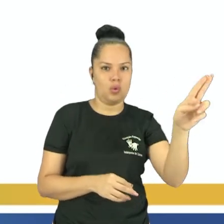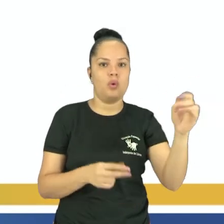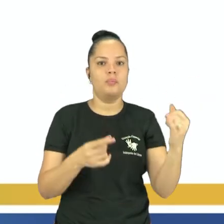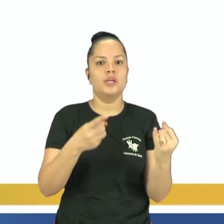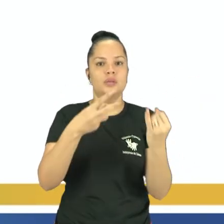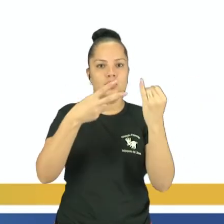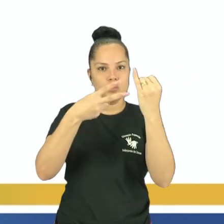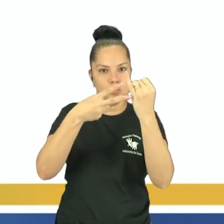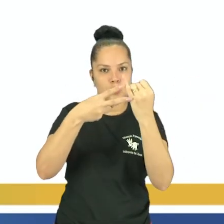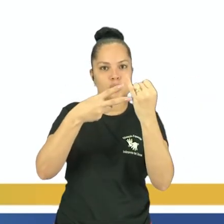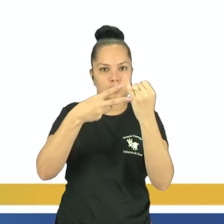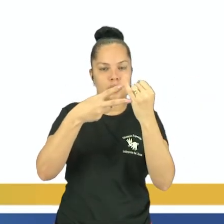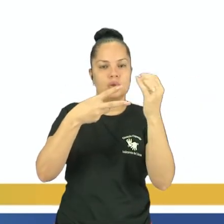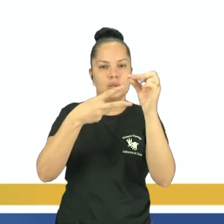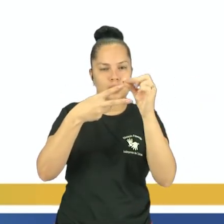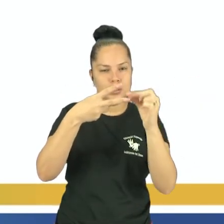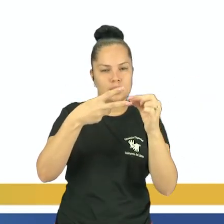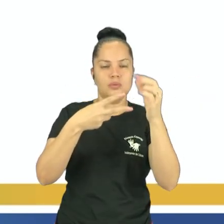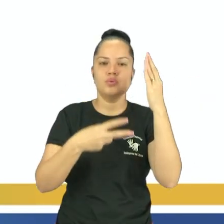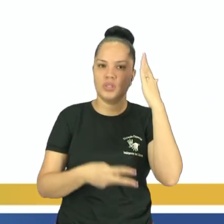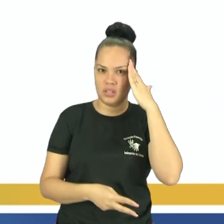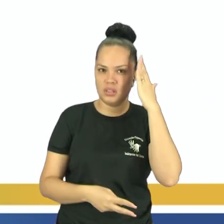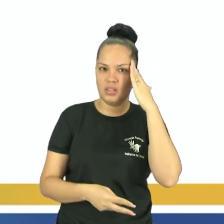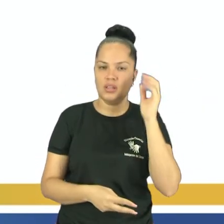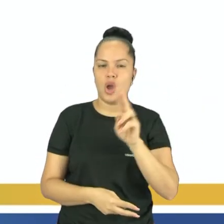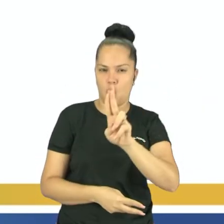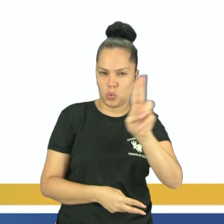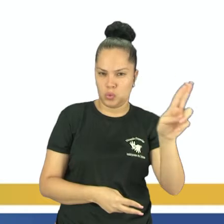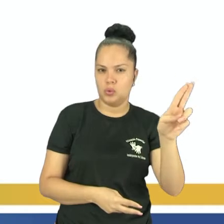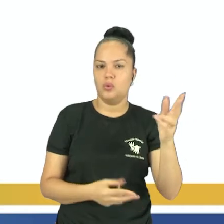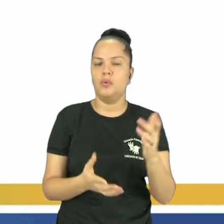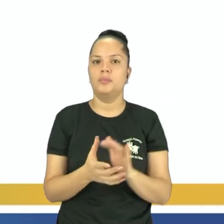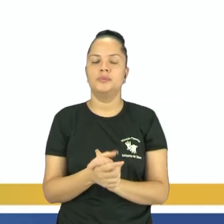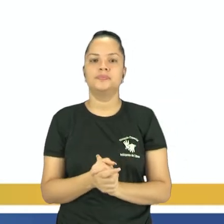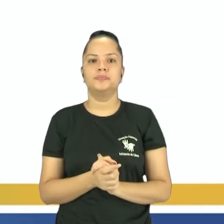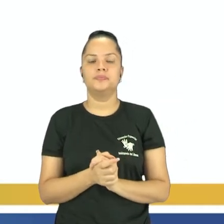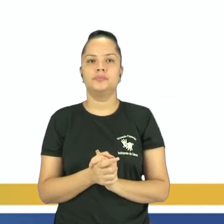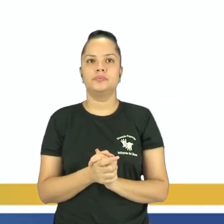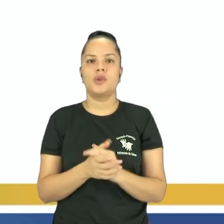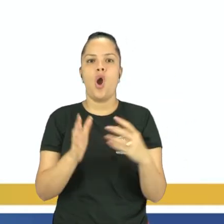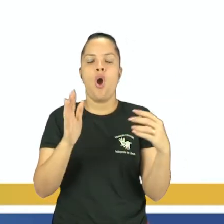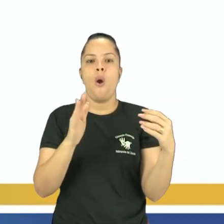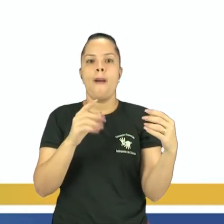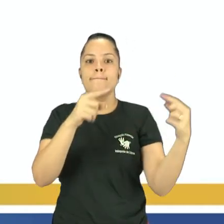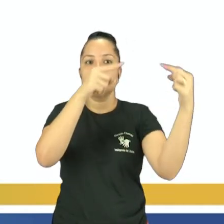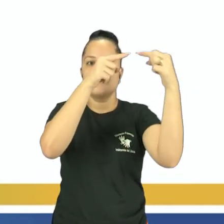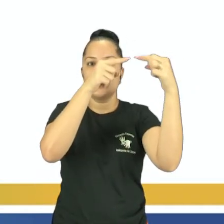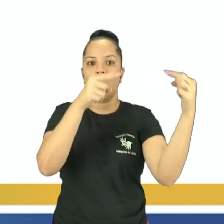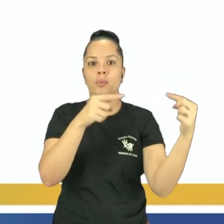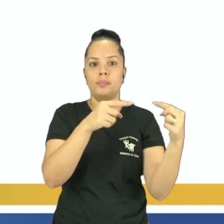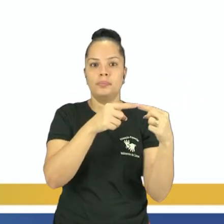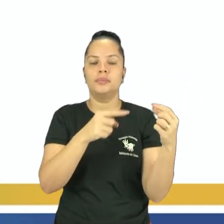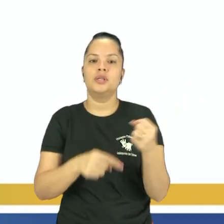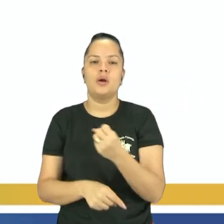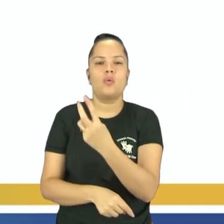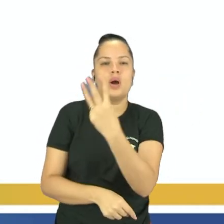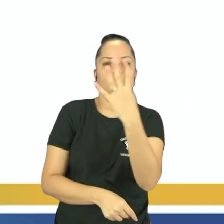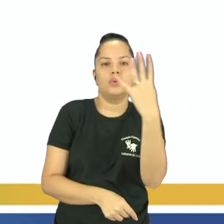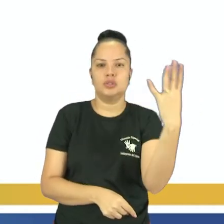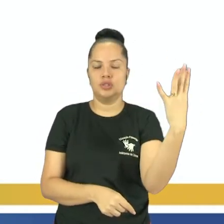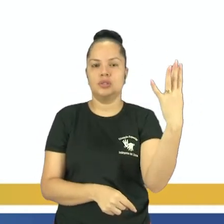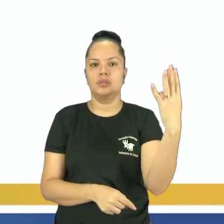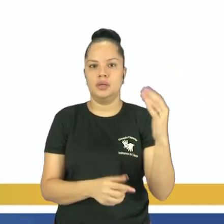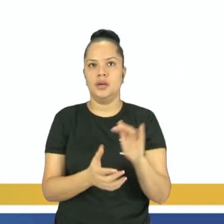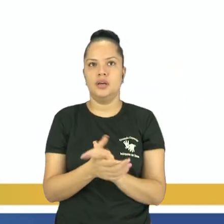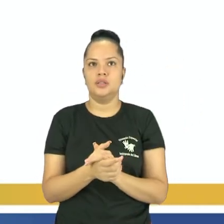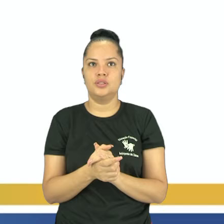eles ganham um nome especial de acordo com sua quantidade de lados, né? Tá pequeno aí para vocês na figura, mas vocês vão conseguir entender